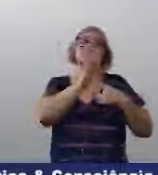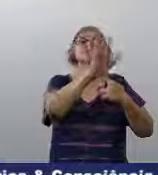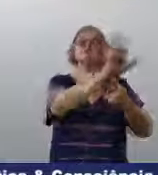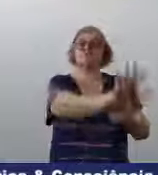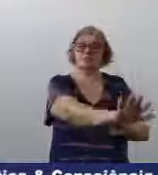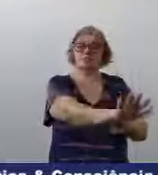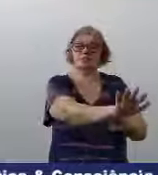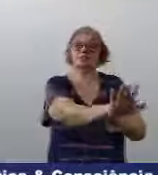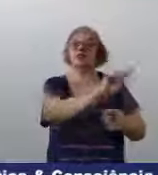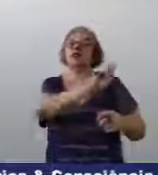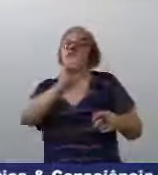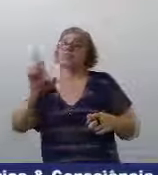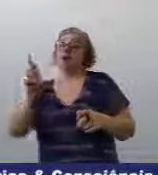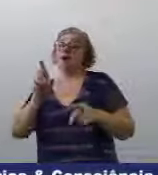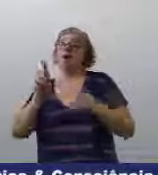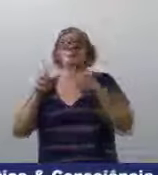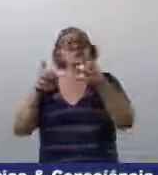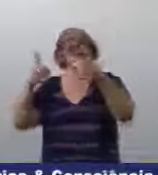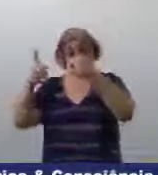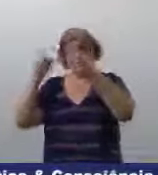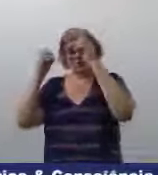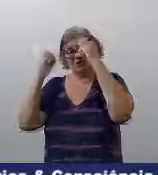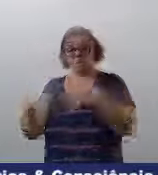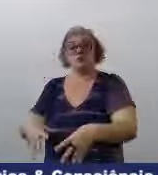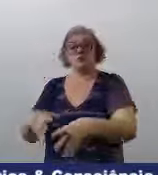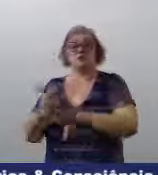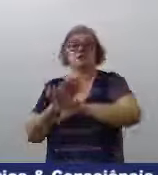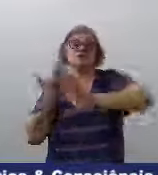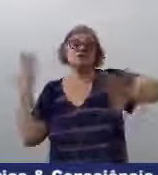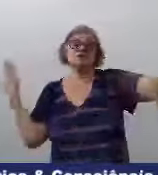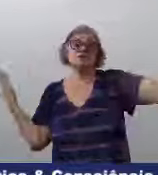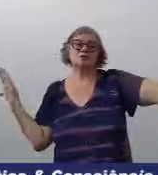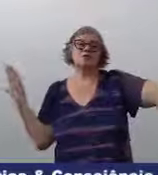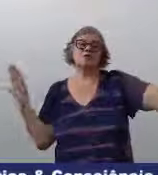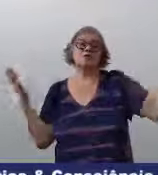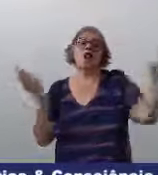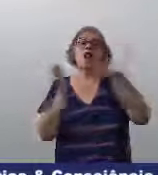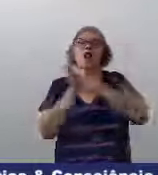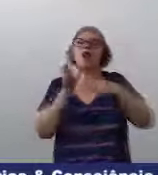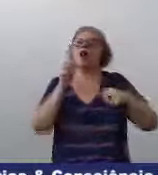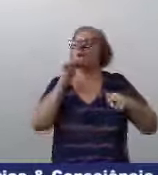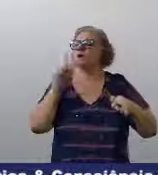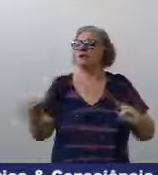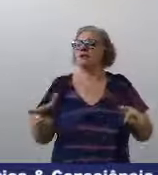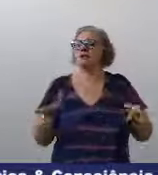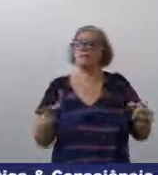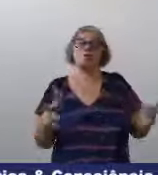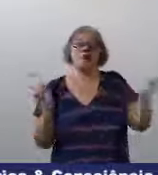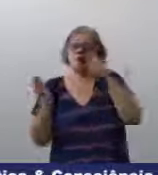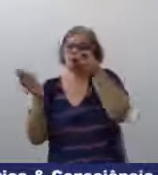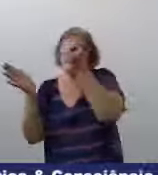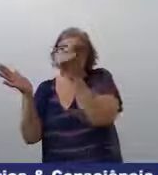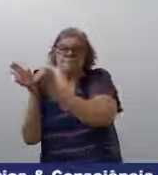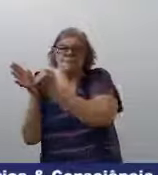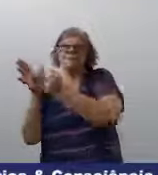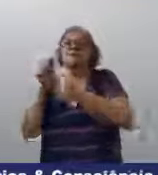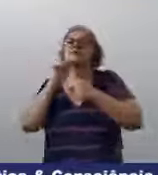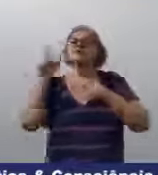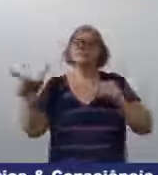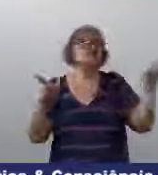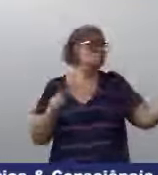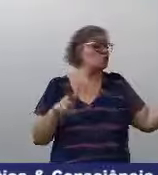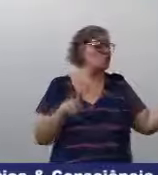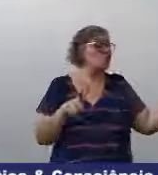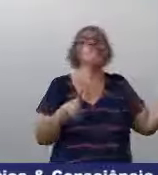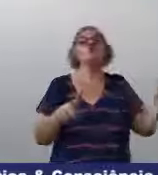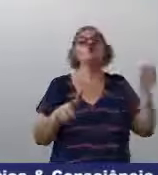é a exemplificação do fenômeno não local. Eles estão se afastando. Quando um deles recebe uma mancha azul, no mesmo instante o outro recebe a